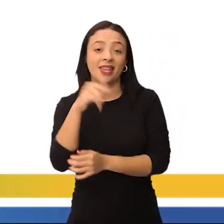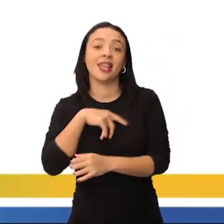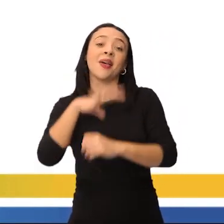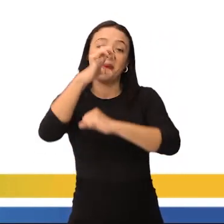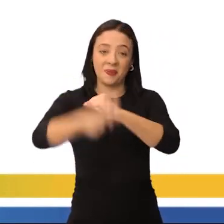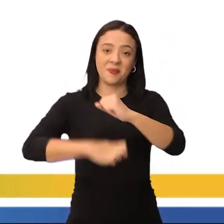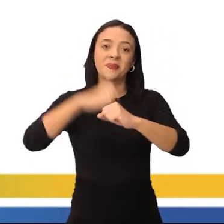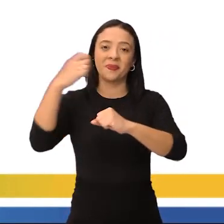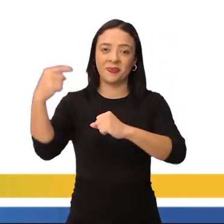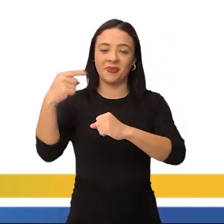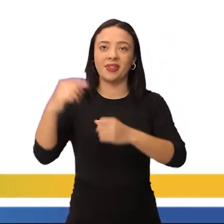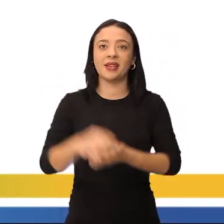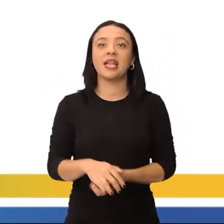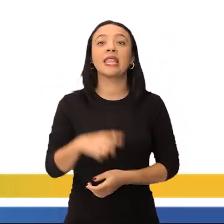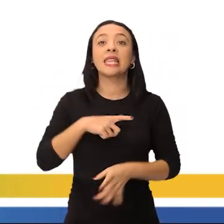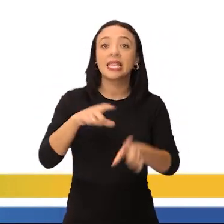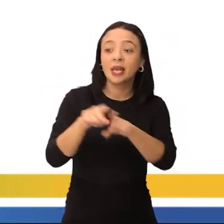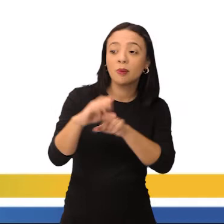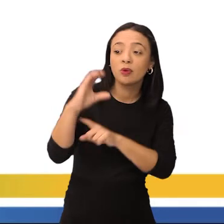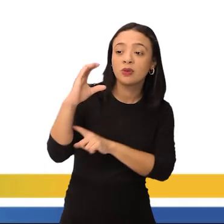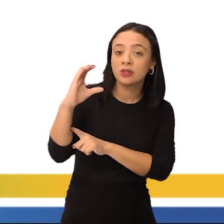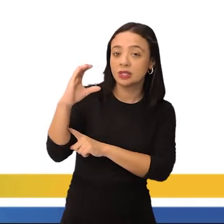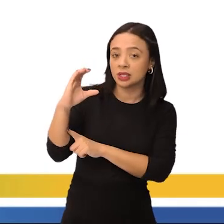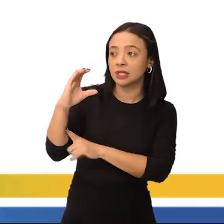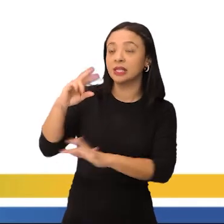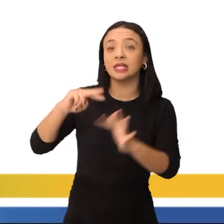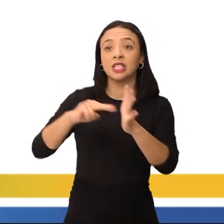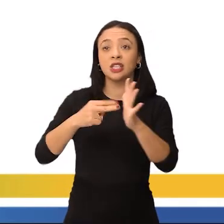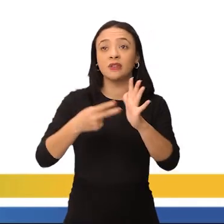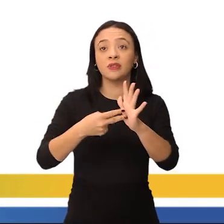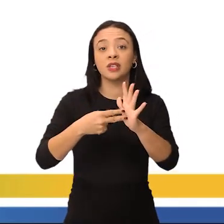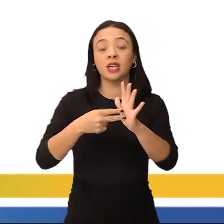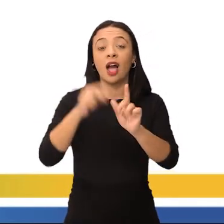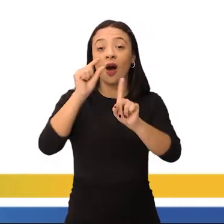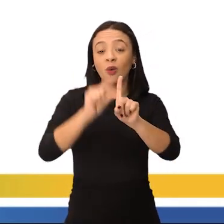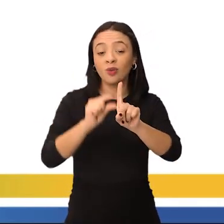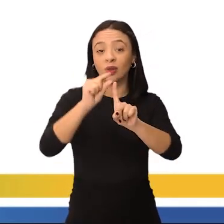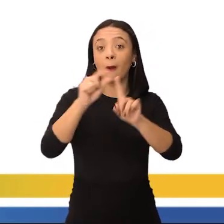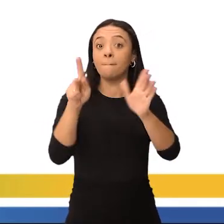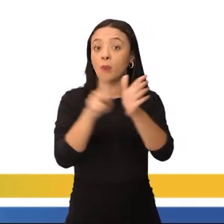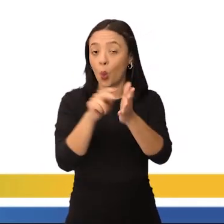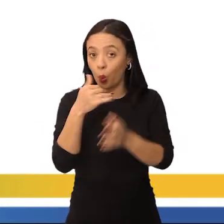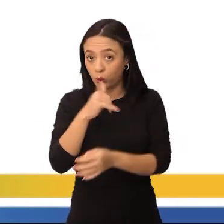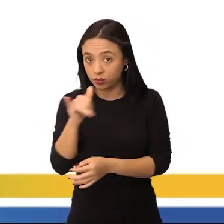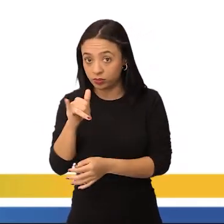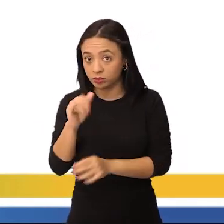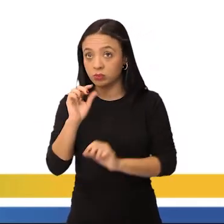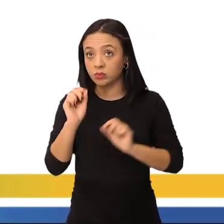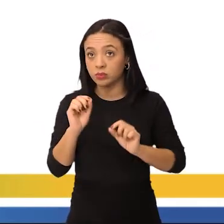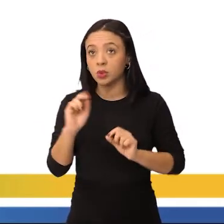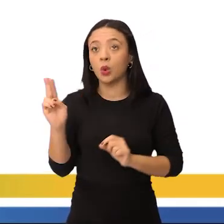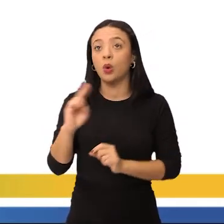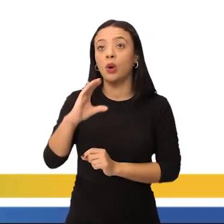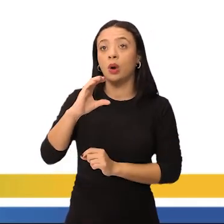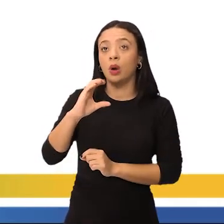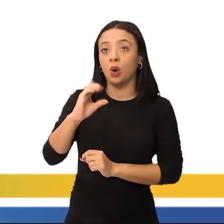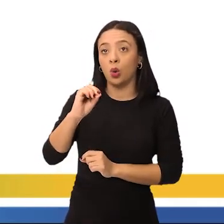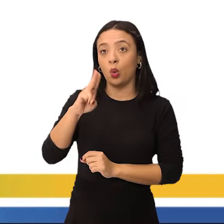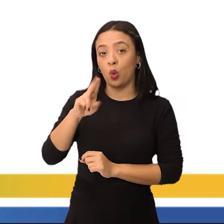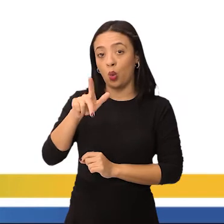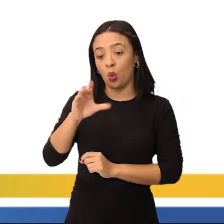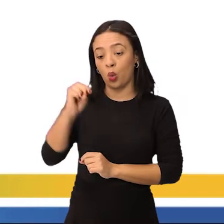o e tenho Sesinho ali pessoal representando a umidade da carga que será come